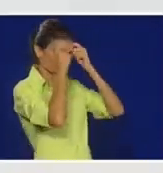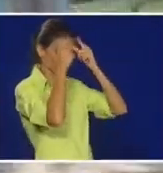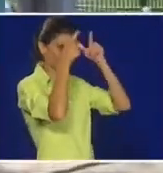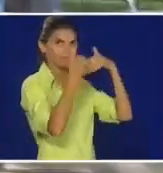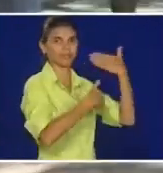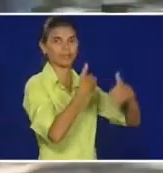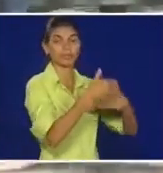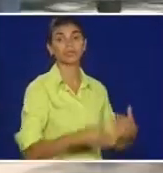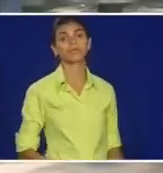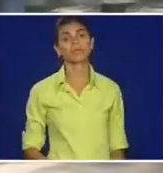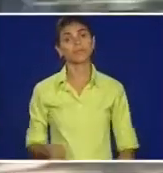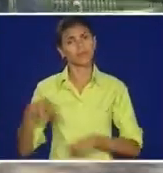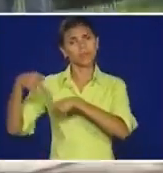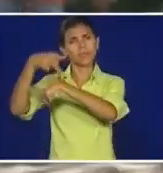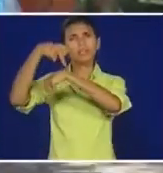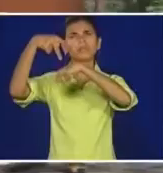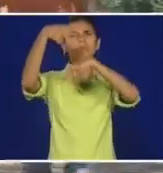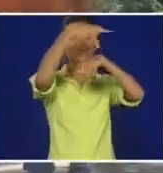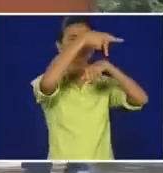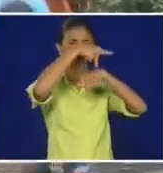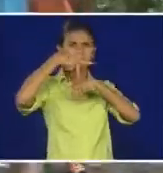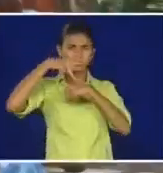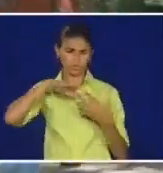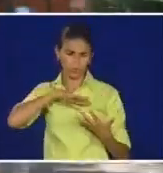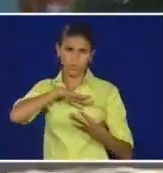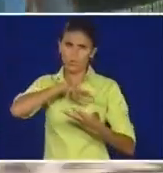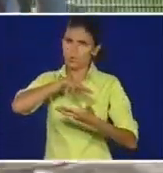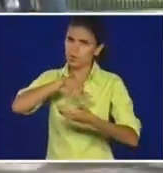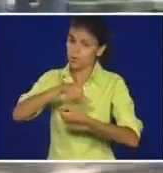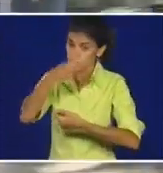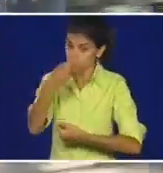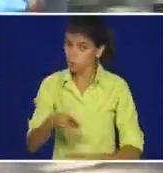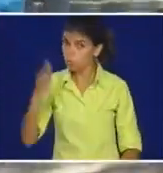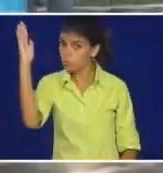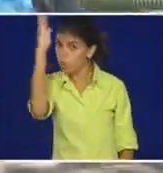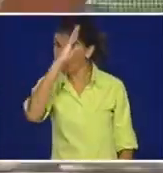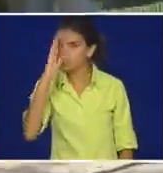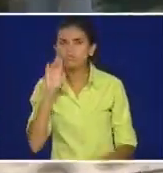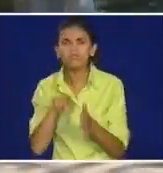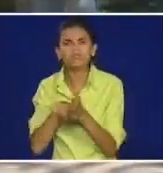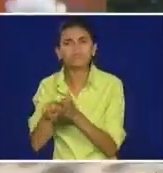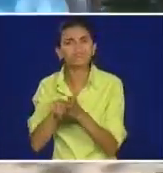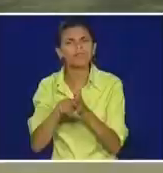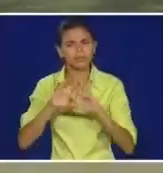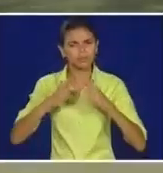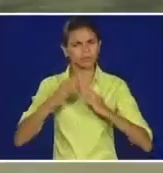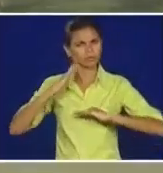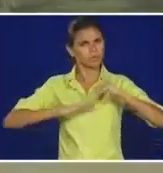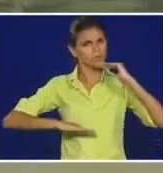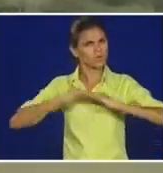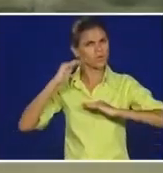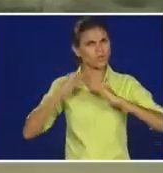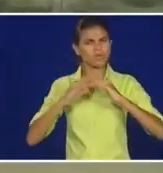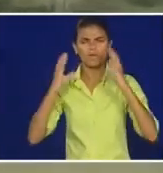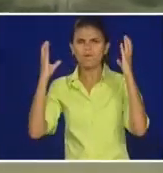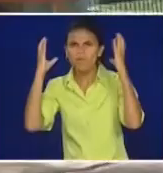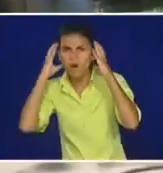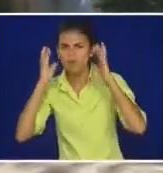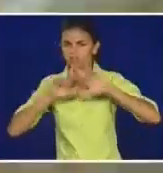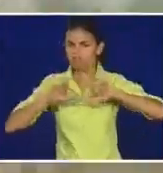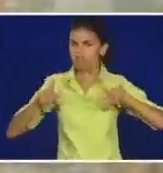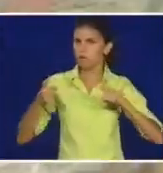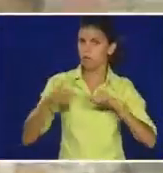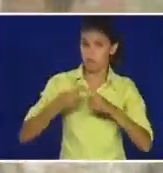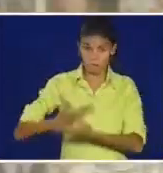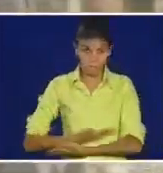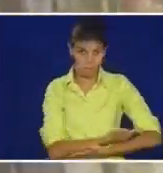mesmo. Em vários países do mundo, inclusive no Brasil, após a avaliação feita por uma equipe multiprofissional, os